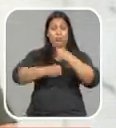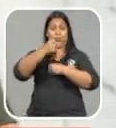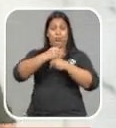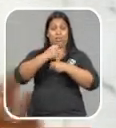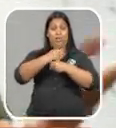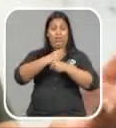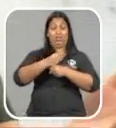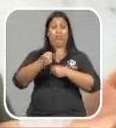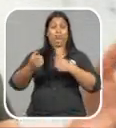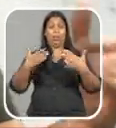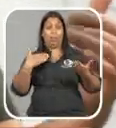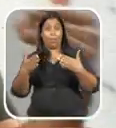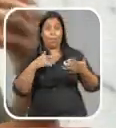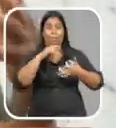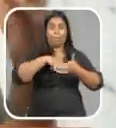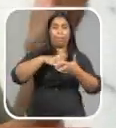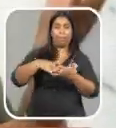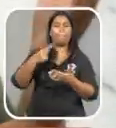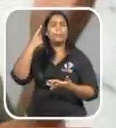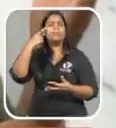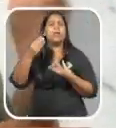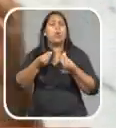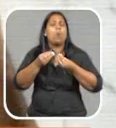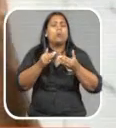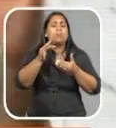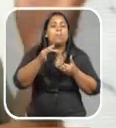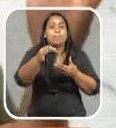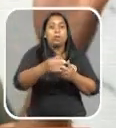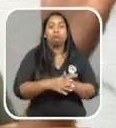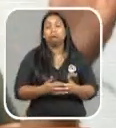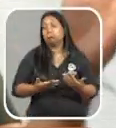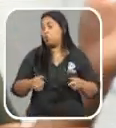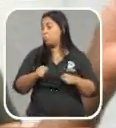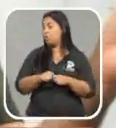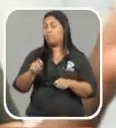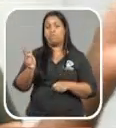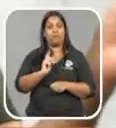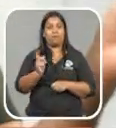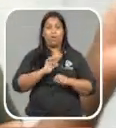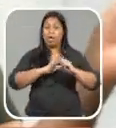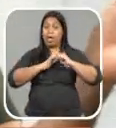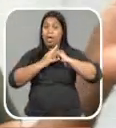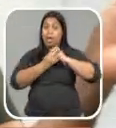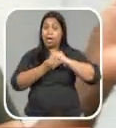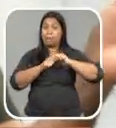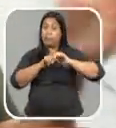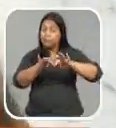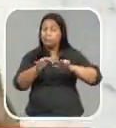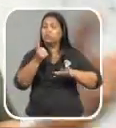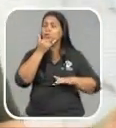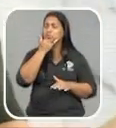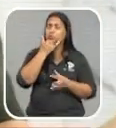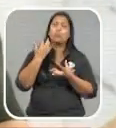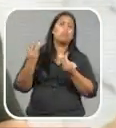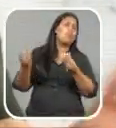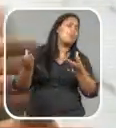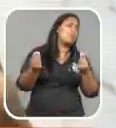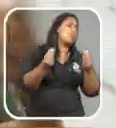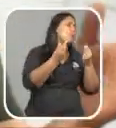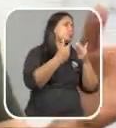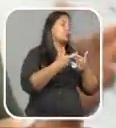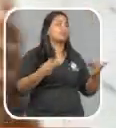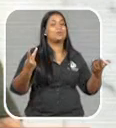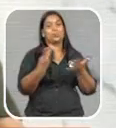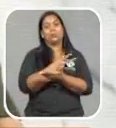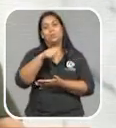anos. Isso não foi feito. A pandemia foi desculpa para muita sacanagem que aconteceu nesse país. Aqui em Rio Preto, essa também foi